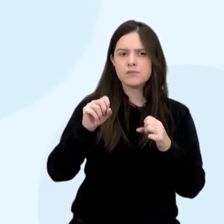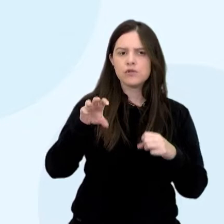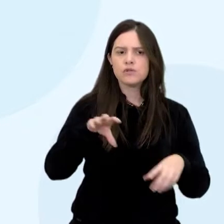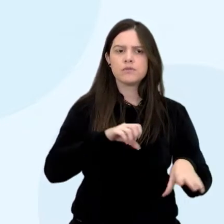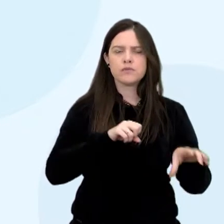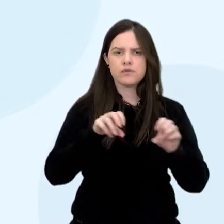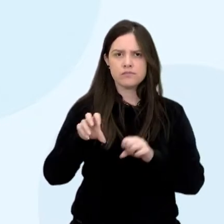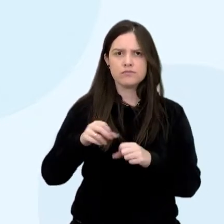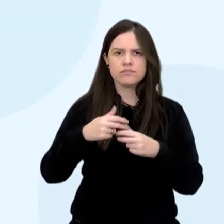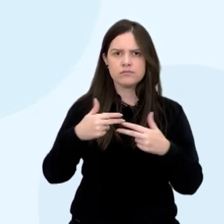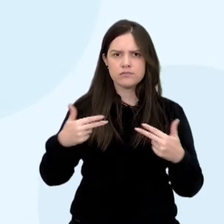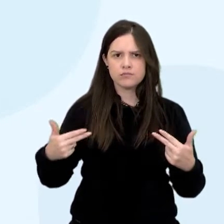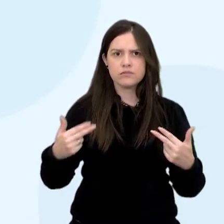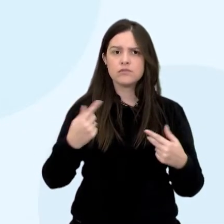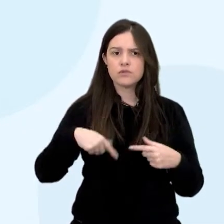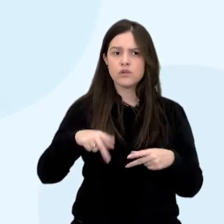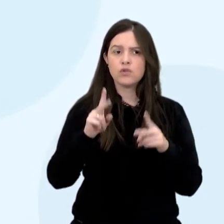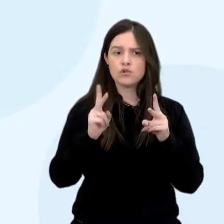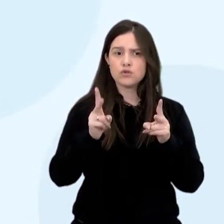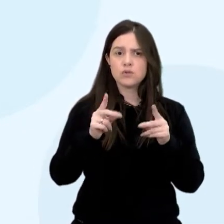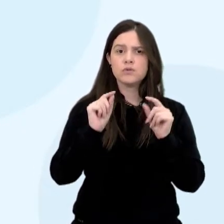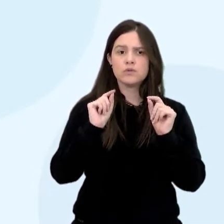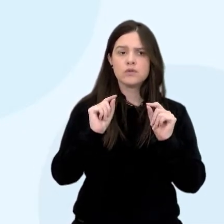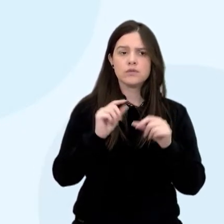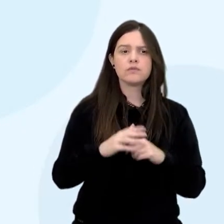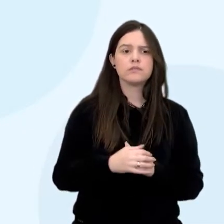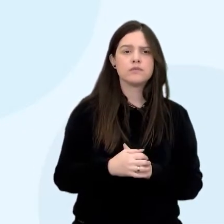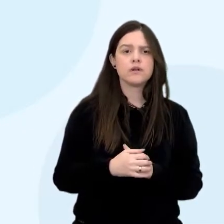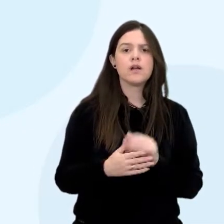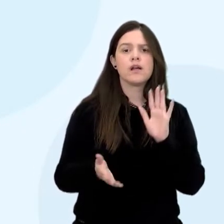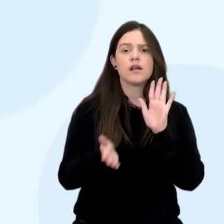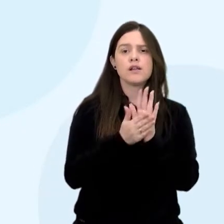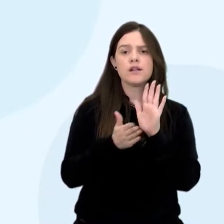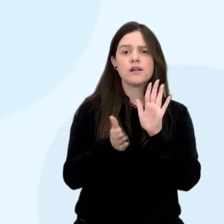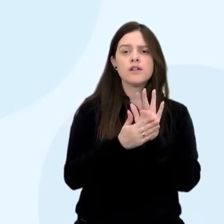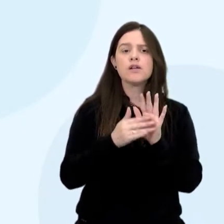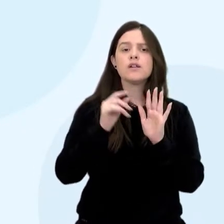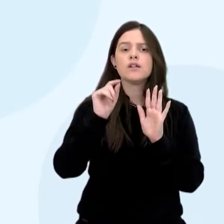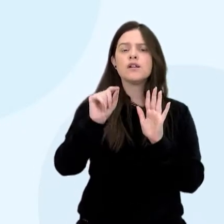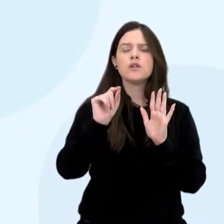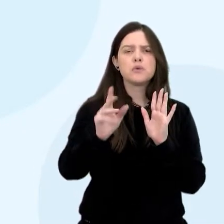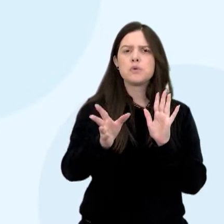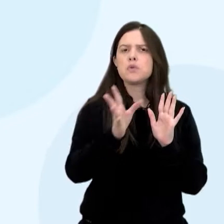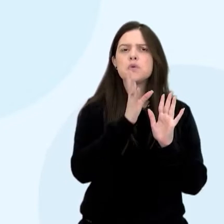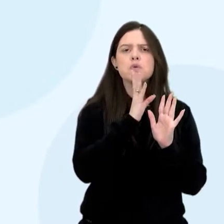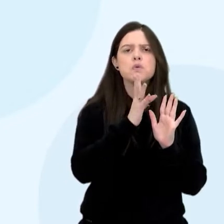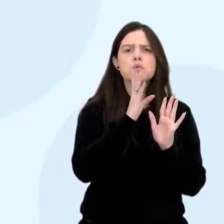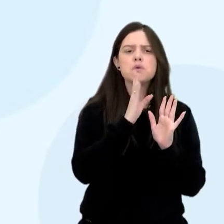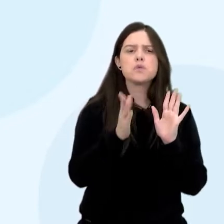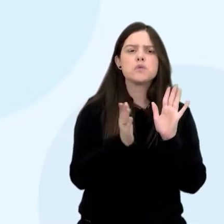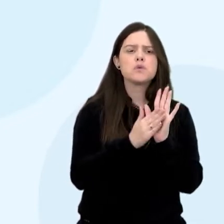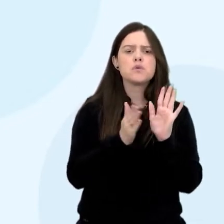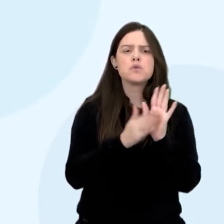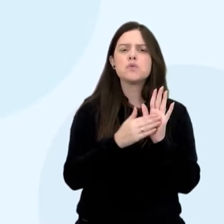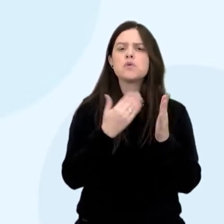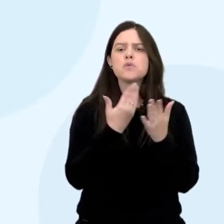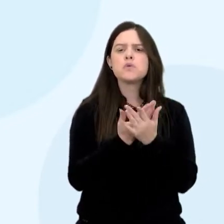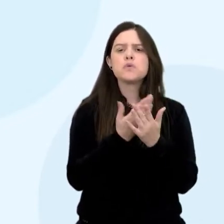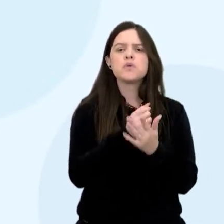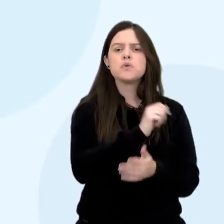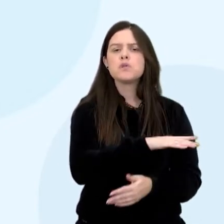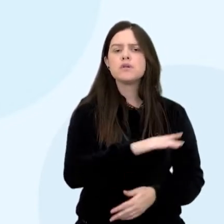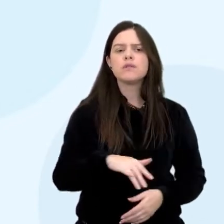no repositório. Continuando aqui, ó. Então a proposta, vamos conhecer essa proposta aí dos estudantes de lá do